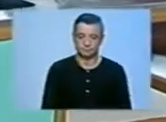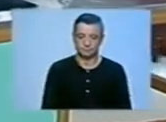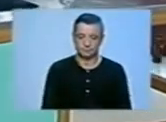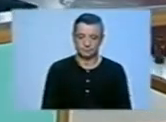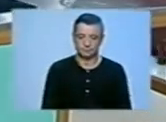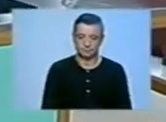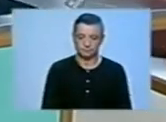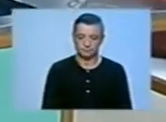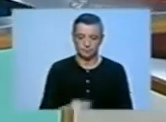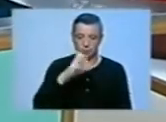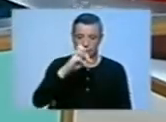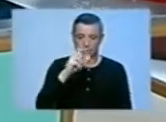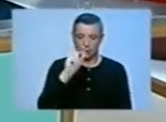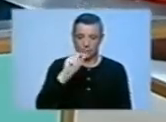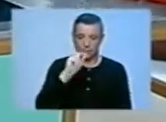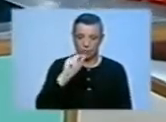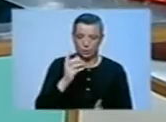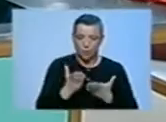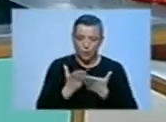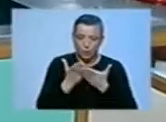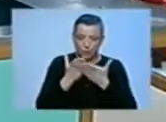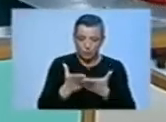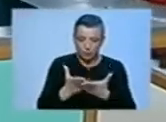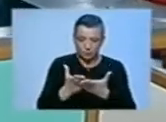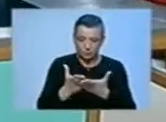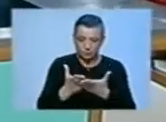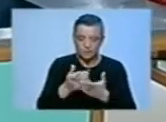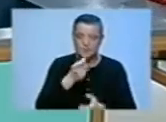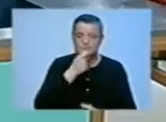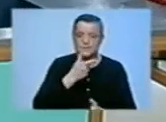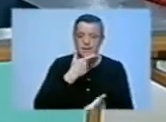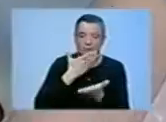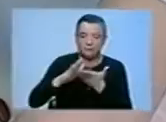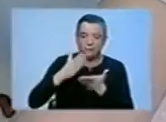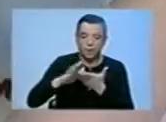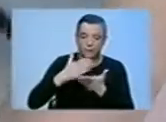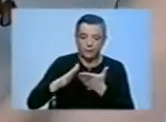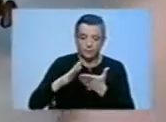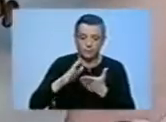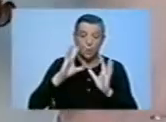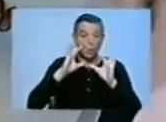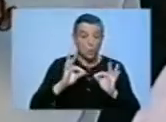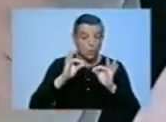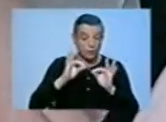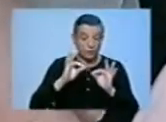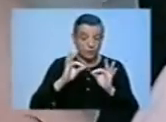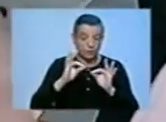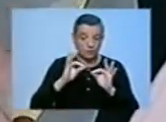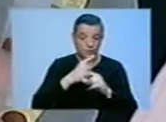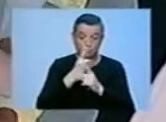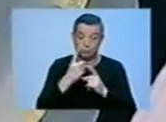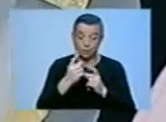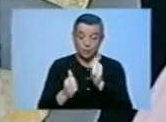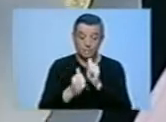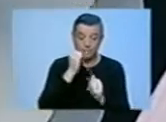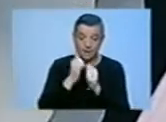oito minutos no forno vamos retirar as facções sempre com algum cuidado esse que o papel